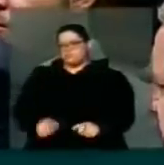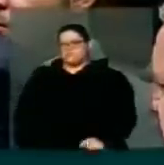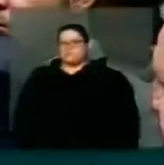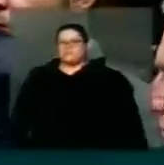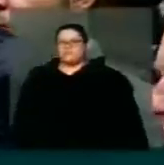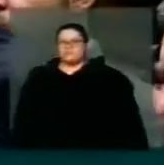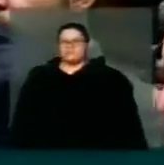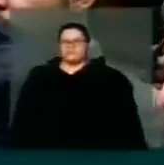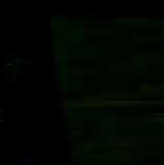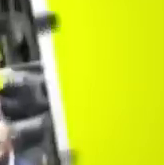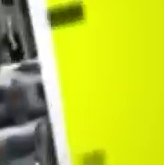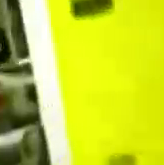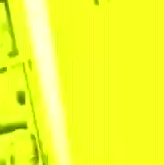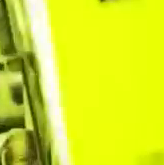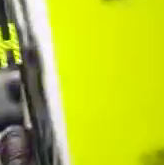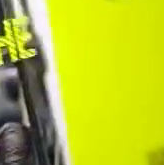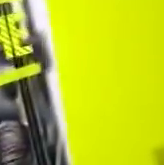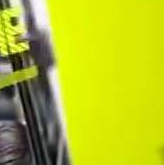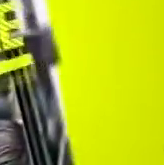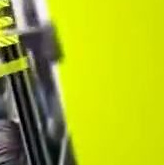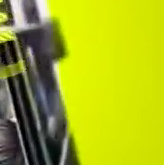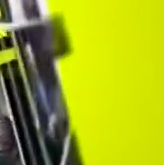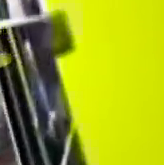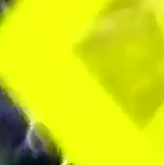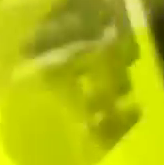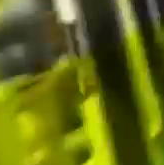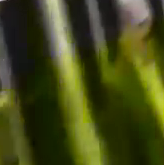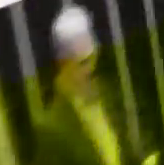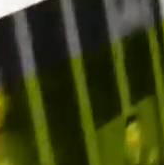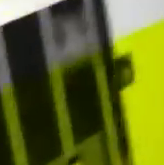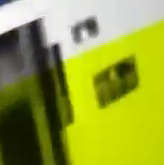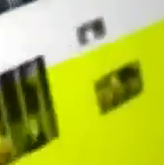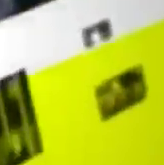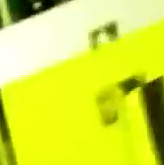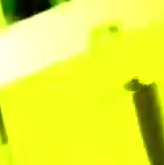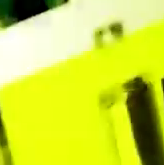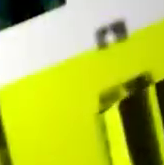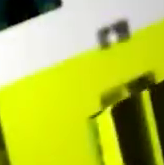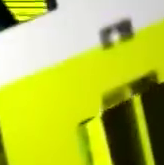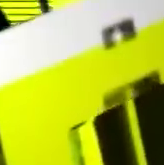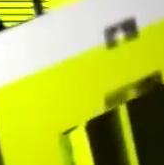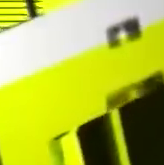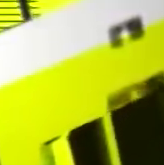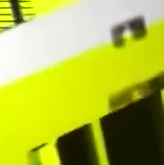em mãos. Que não que sejam menos importantes.